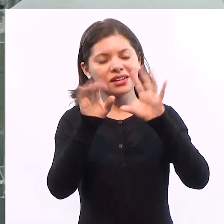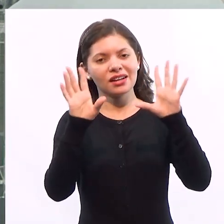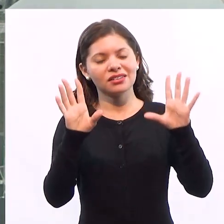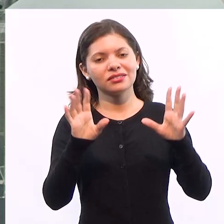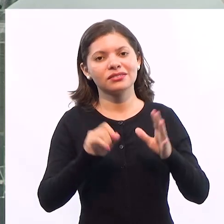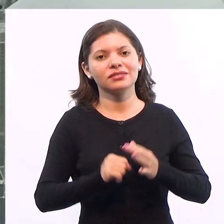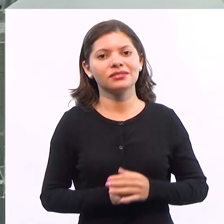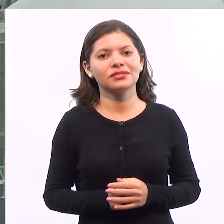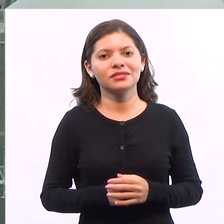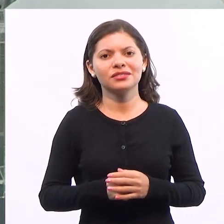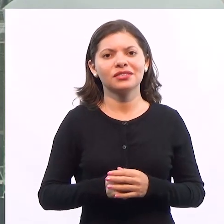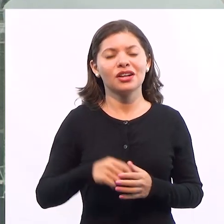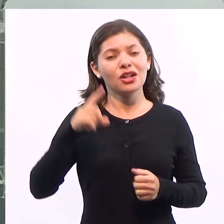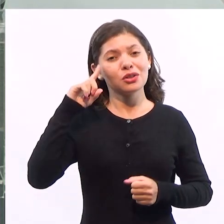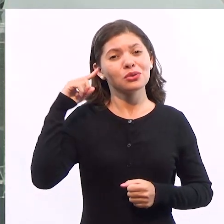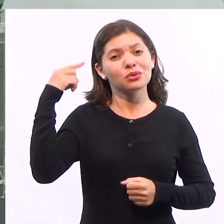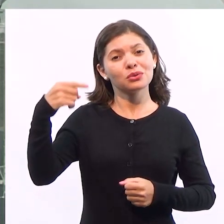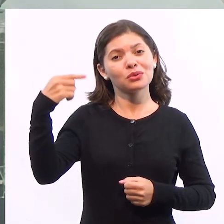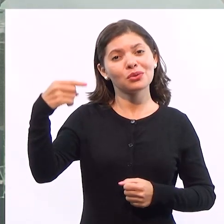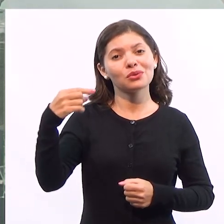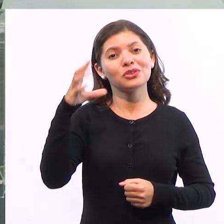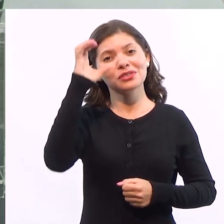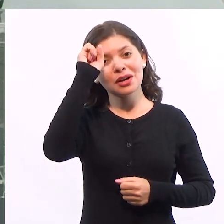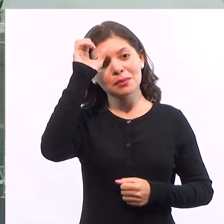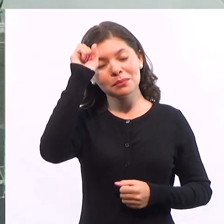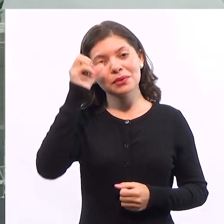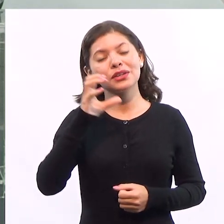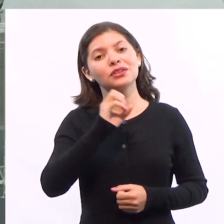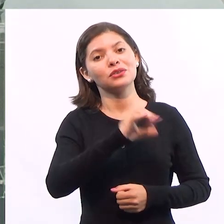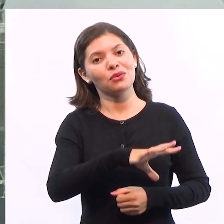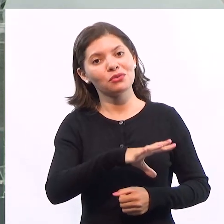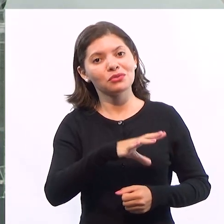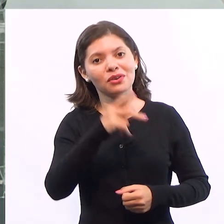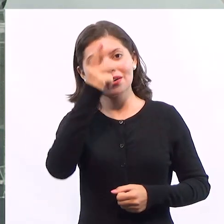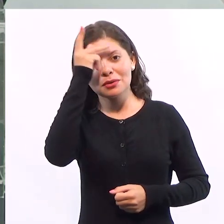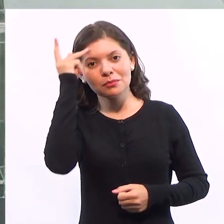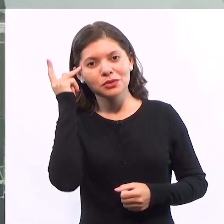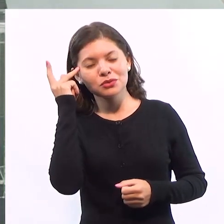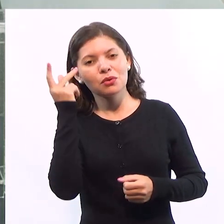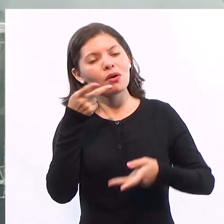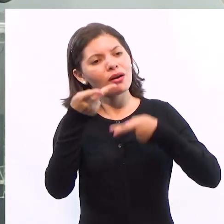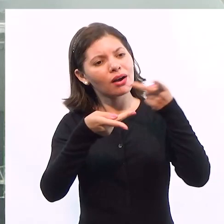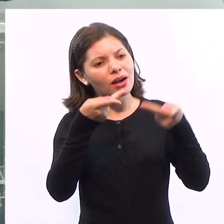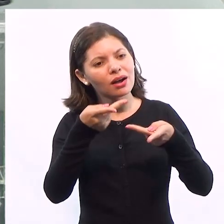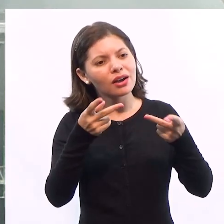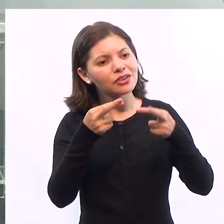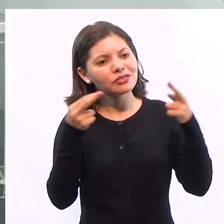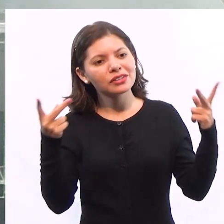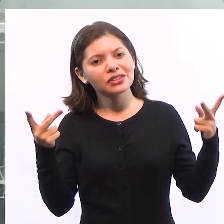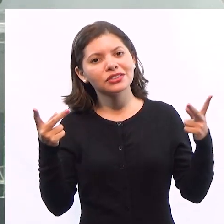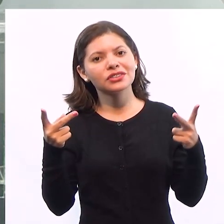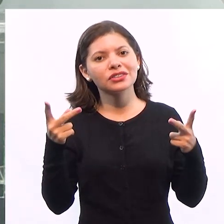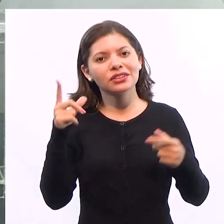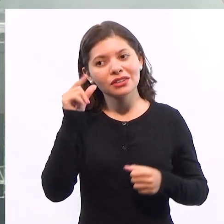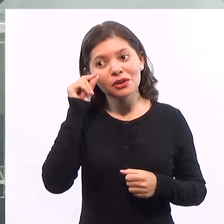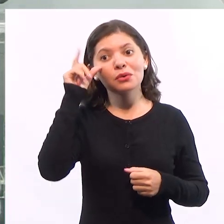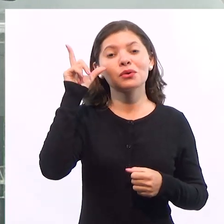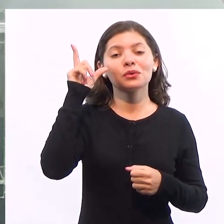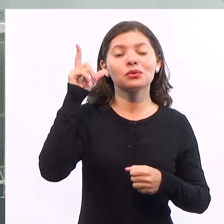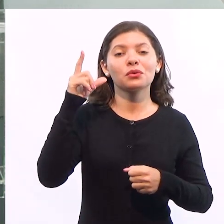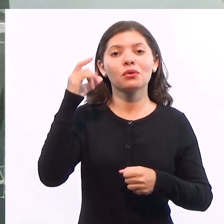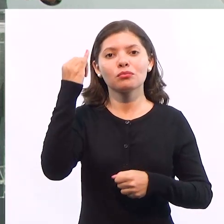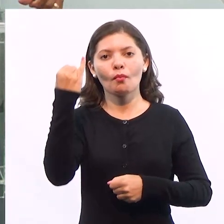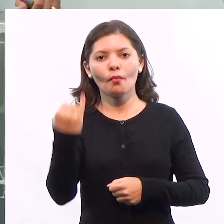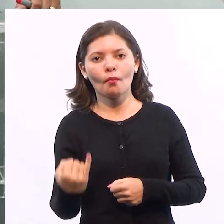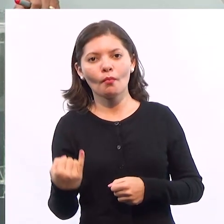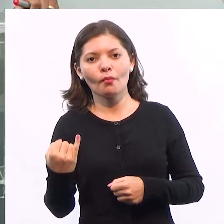está. Claro que você está. Todo dia você aprende uma coisa nova. Todo dia você fala com uma pessoa diferente. Todo dia